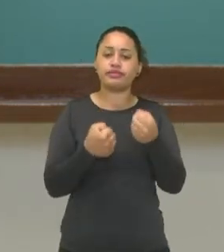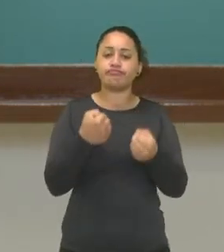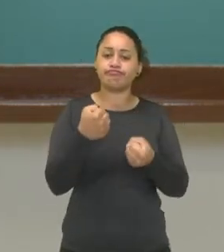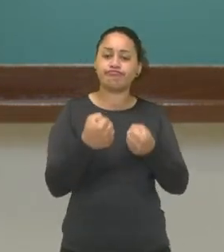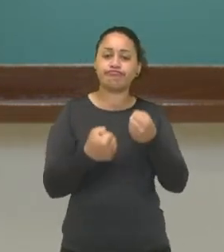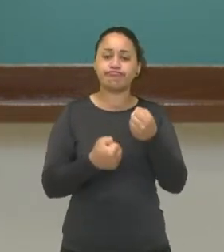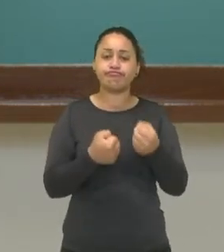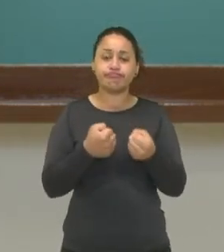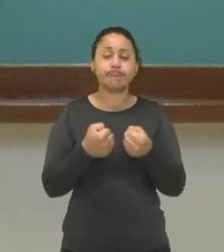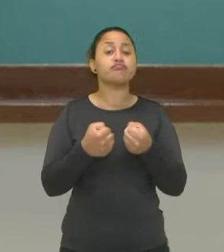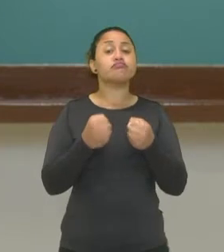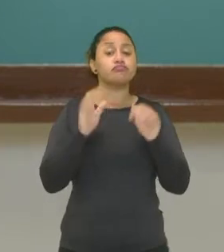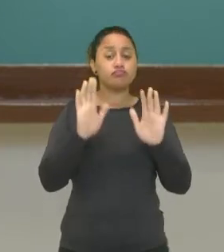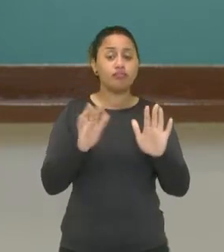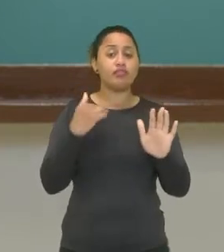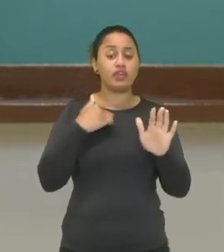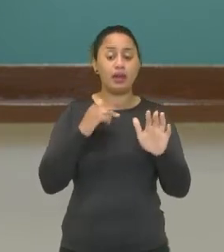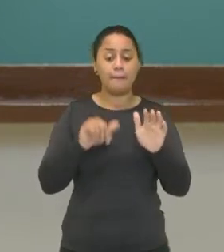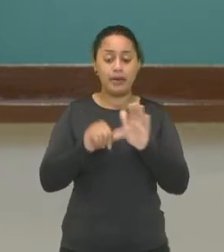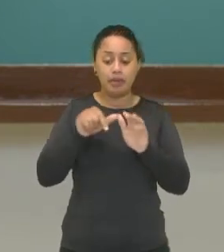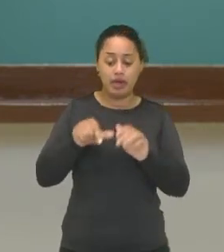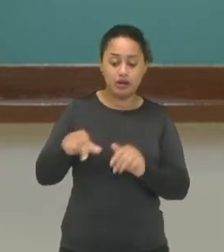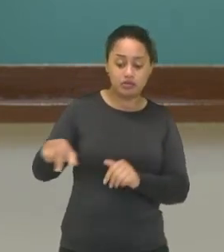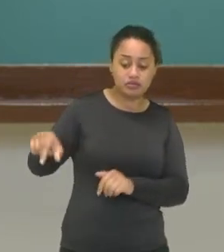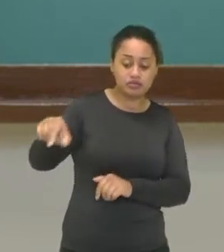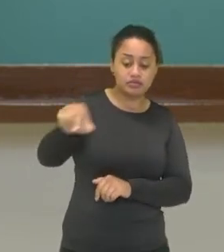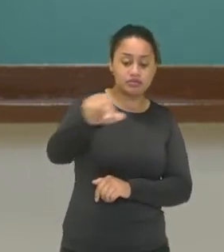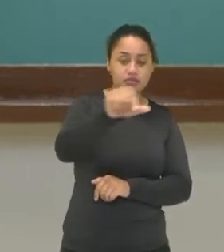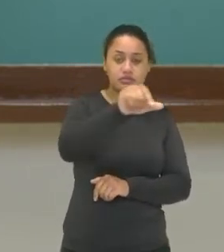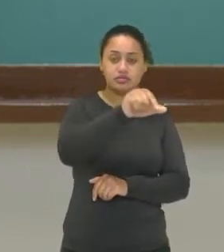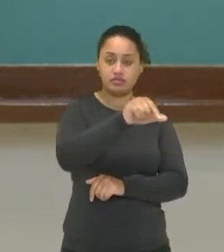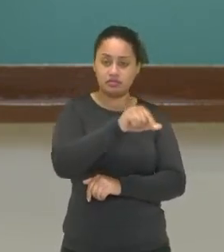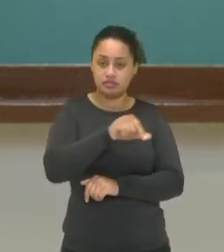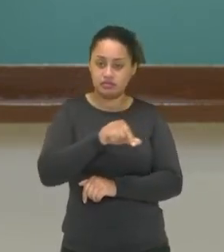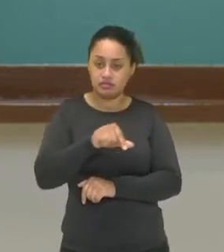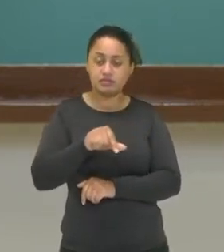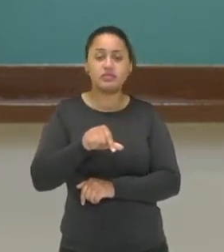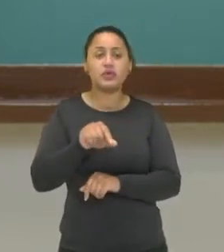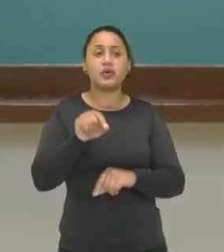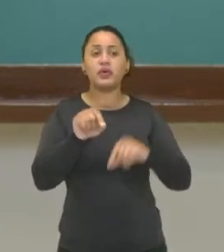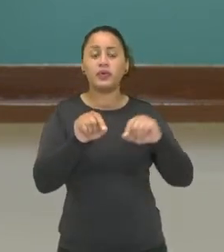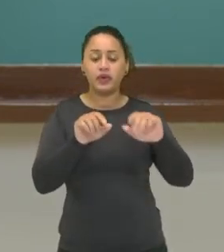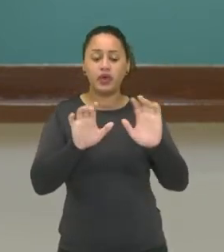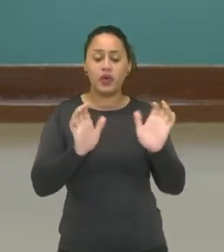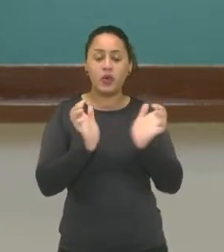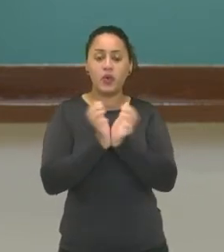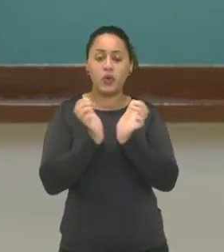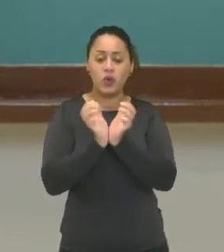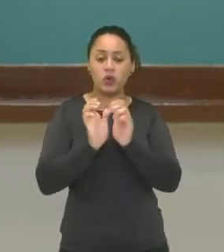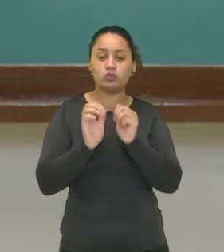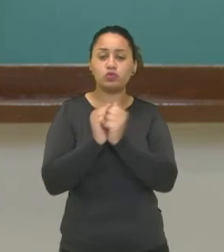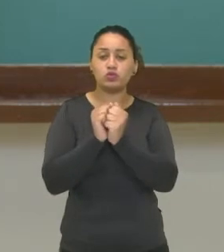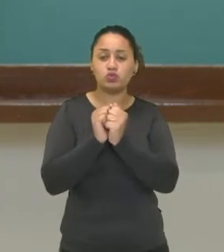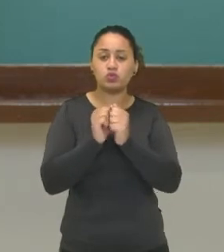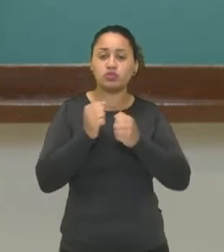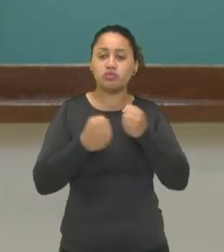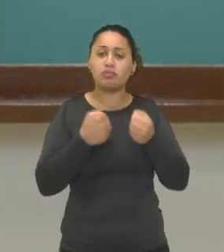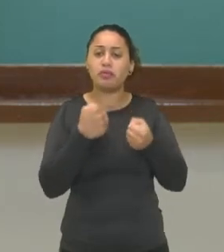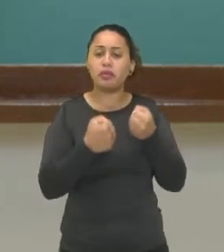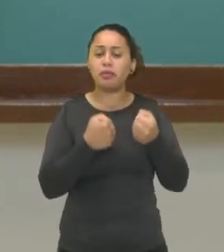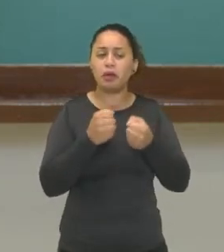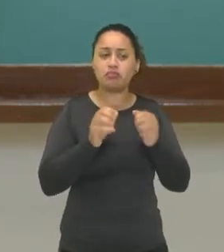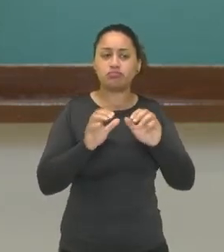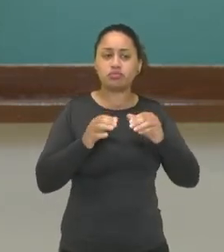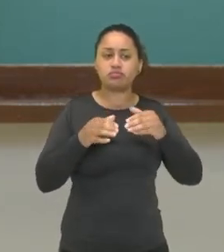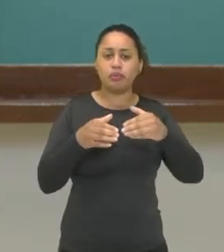Então, as primeiras voltas, elas são normalmente realizadas com o bloco de atletas correndo meio